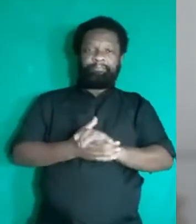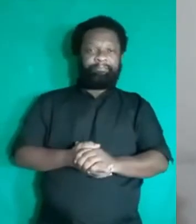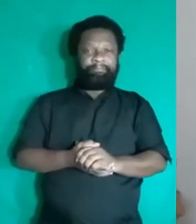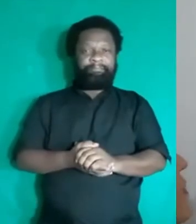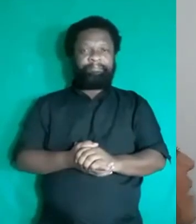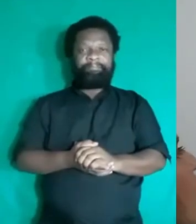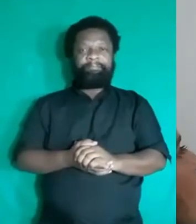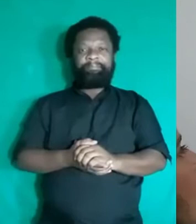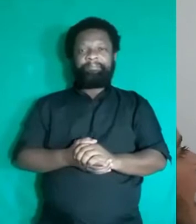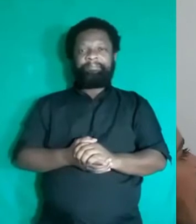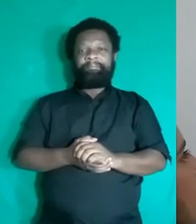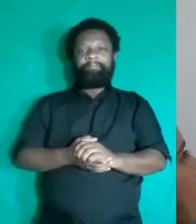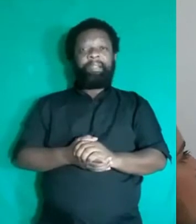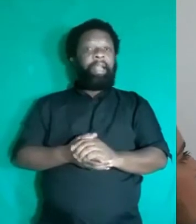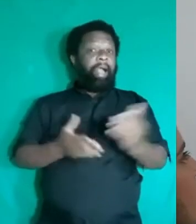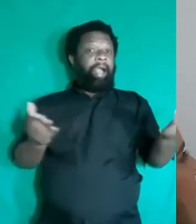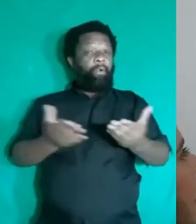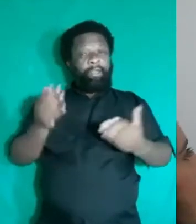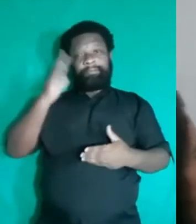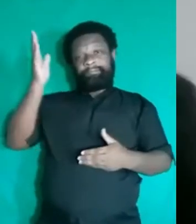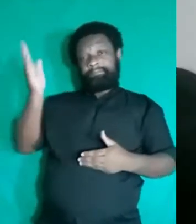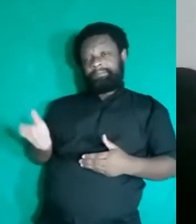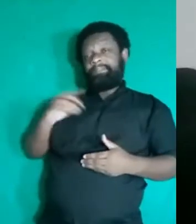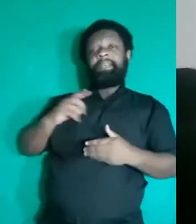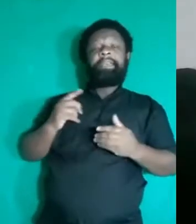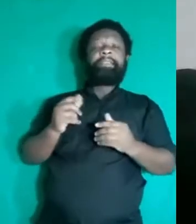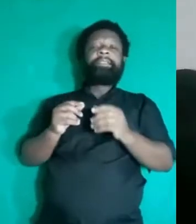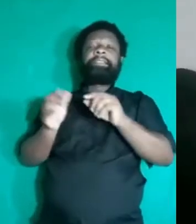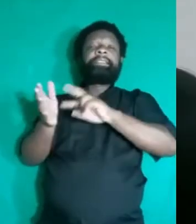esse pode ser classificado como um ácido de Arrhenius.